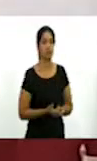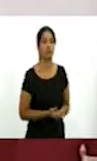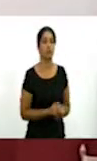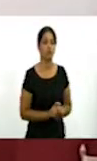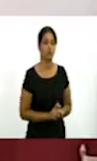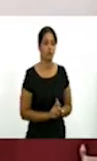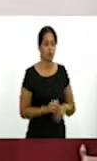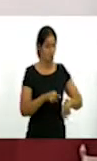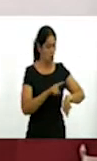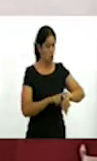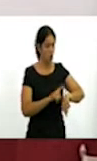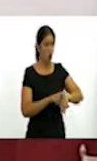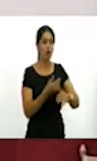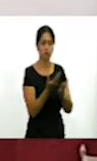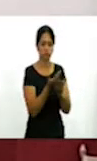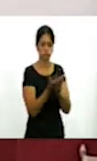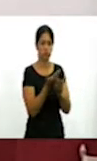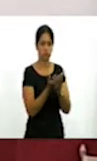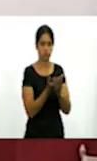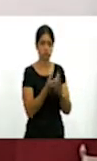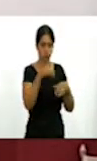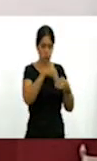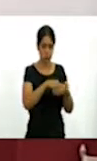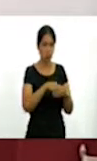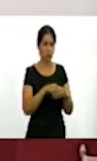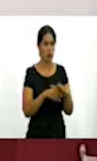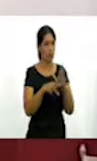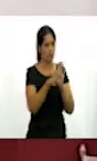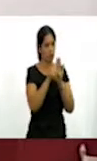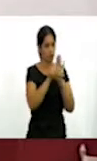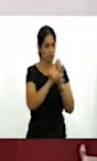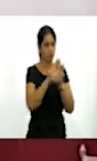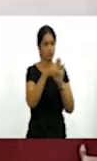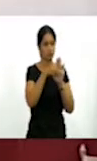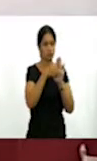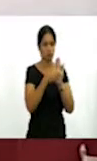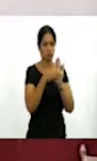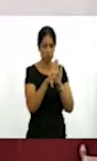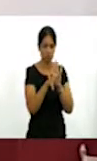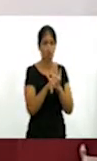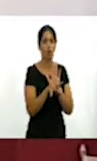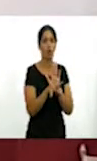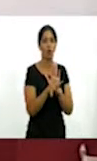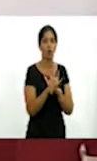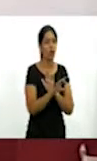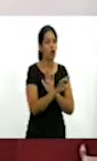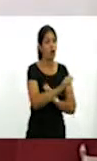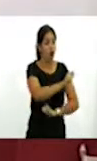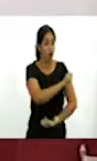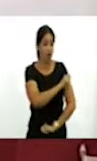horário é escolar esse projeto visa fazer com que os alunos